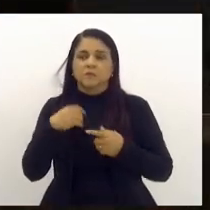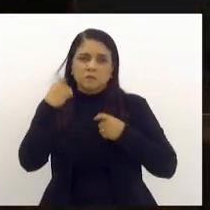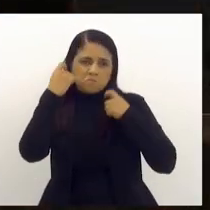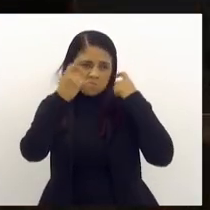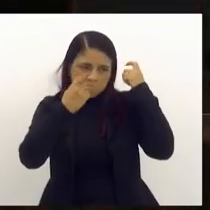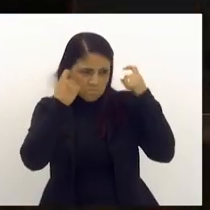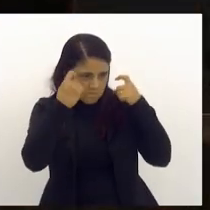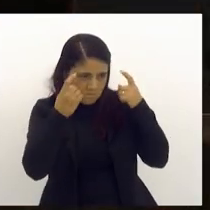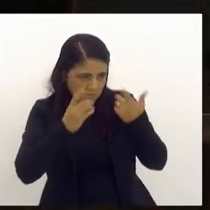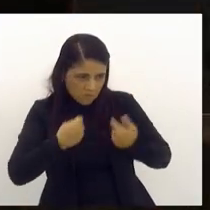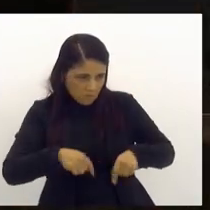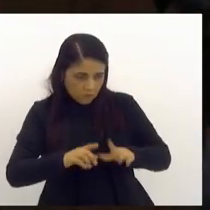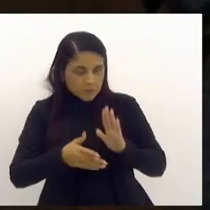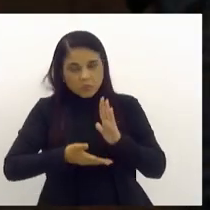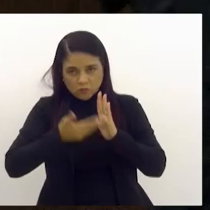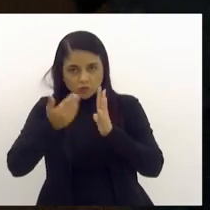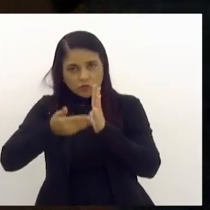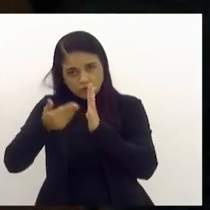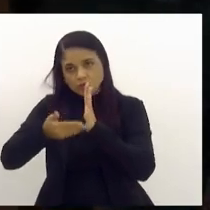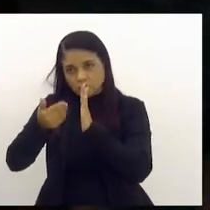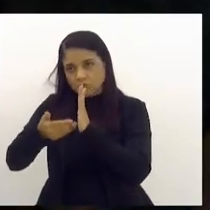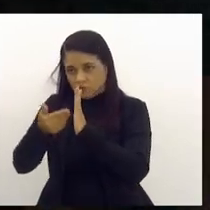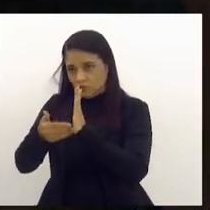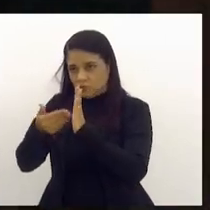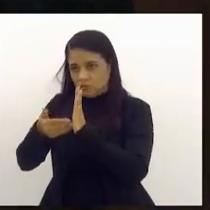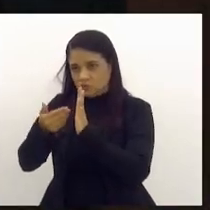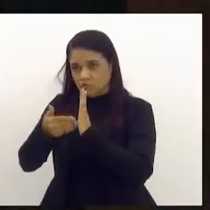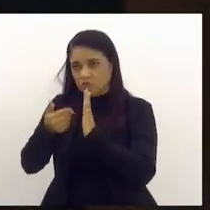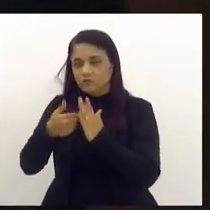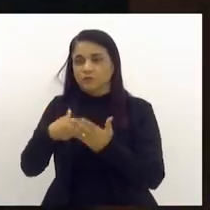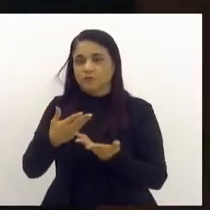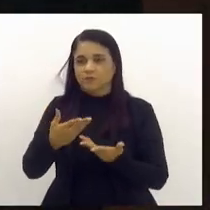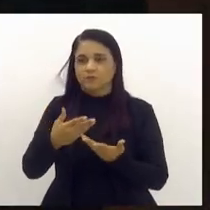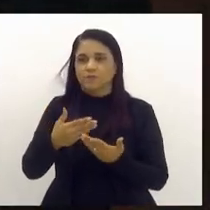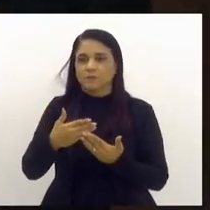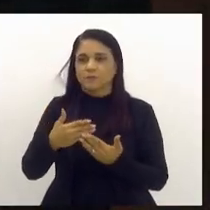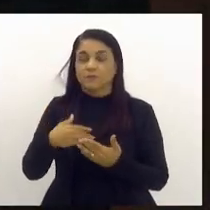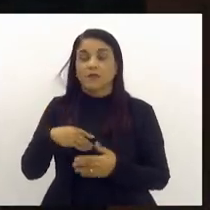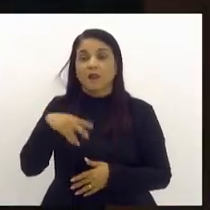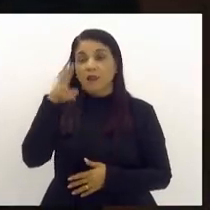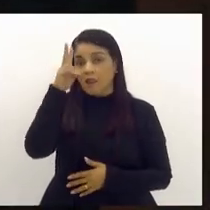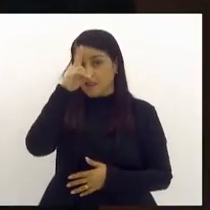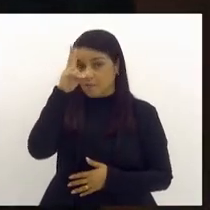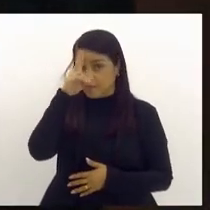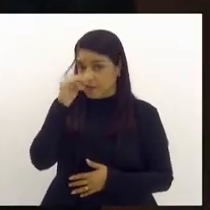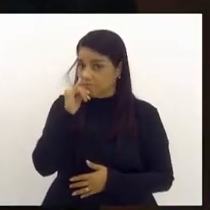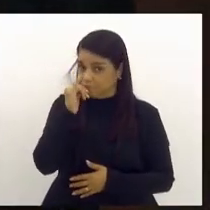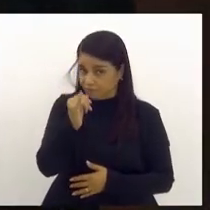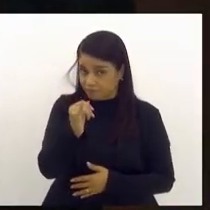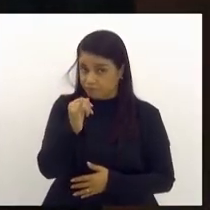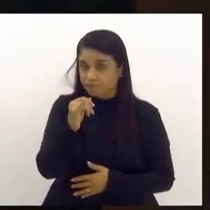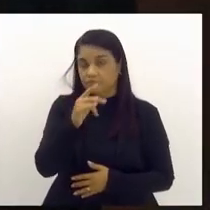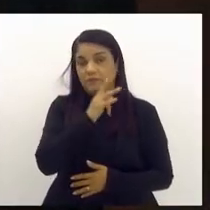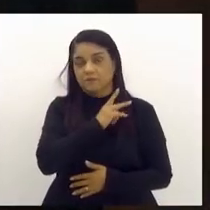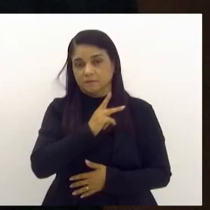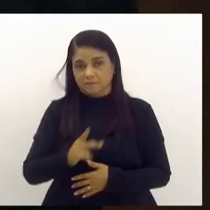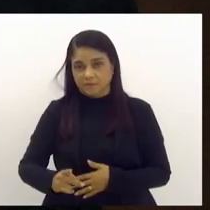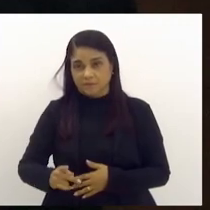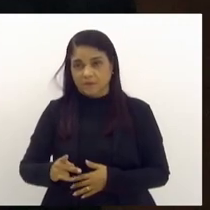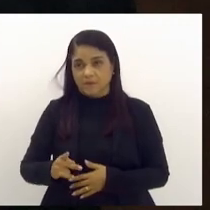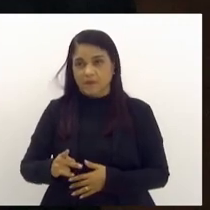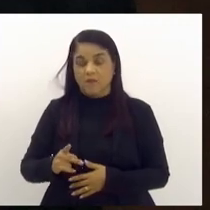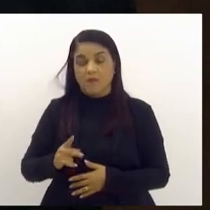Qualquer deputado, eu retiraria, a gente constrói faria tratativo. Sem problema Mas algum. Mas só para lembrar, presidente, que chuva que